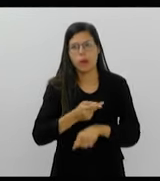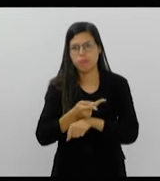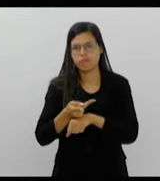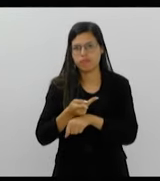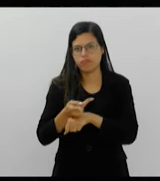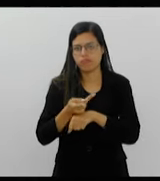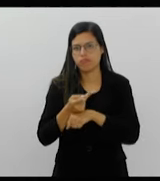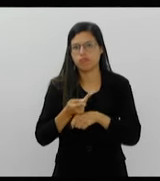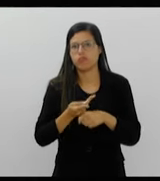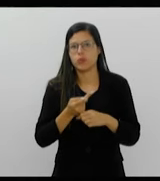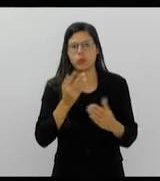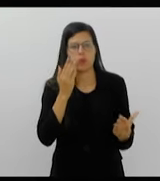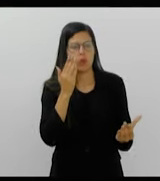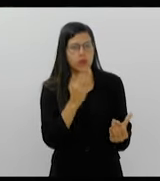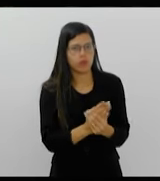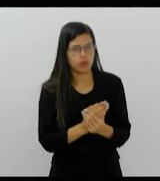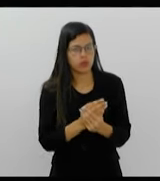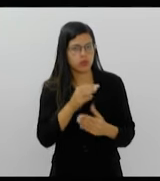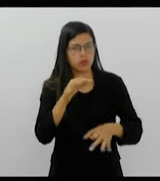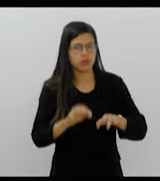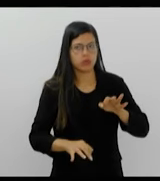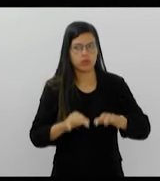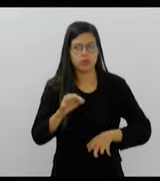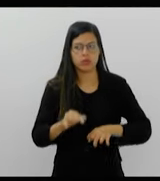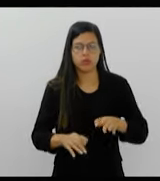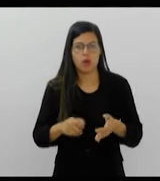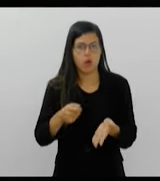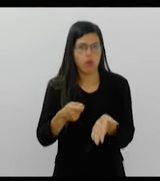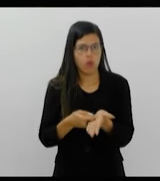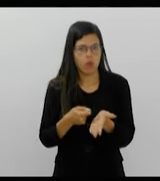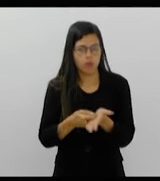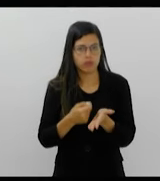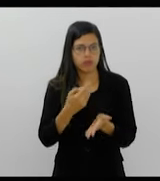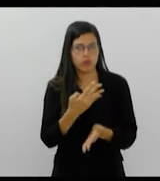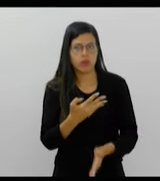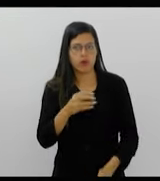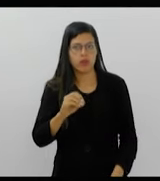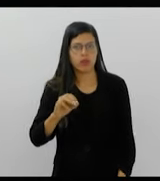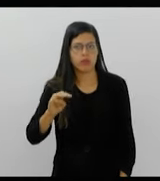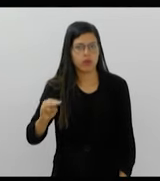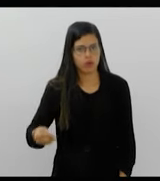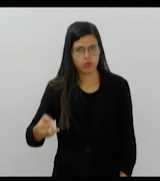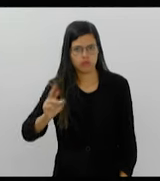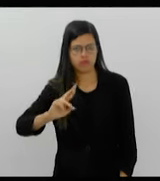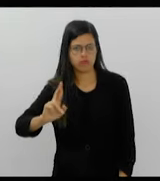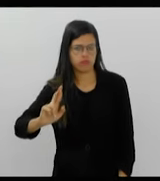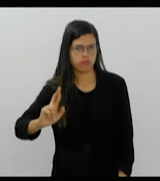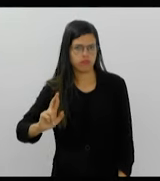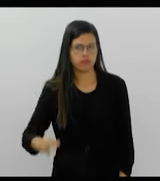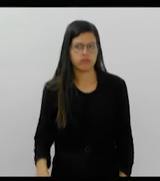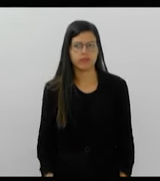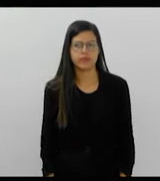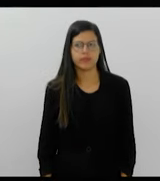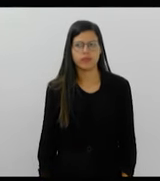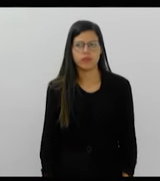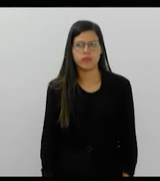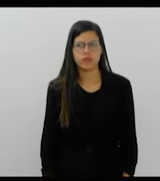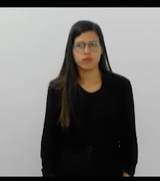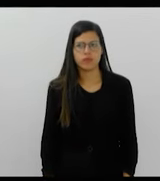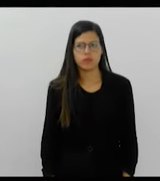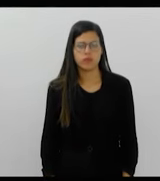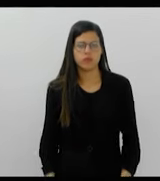ações judiciais, a cobrança de aproximadamente R$ 40 milhões de reais, referentes